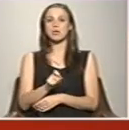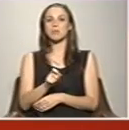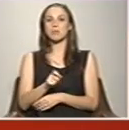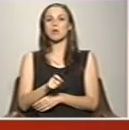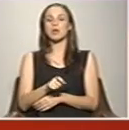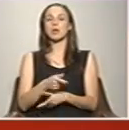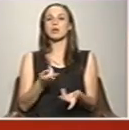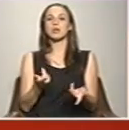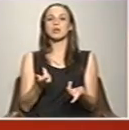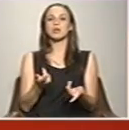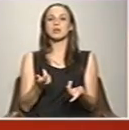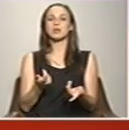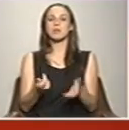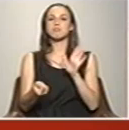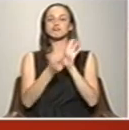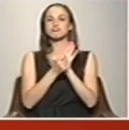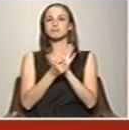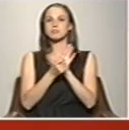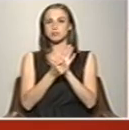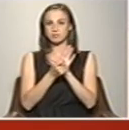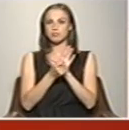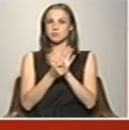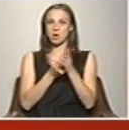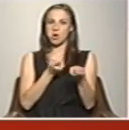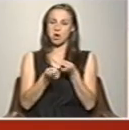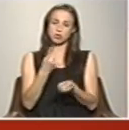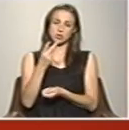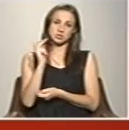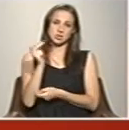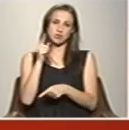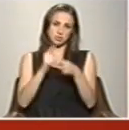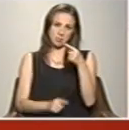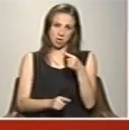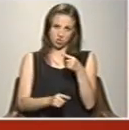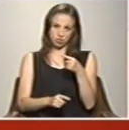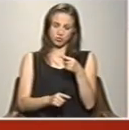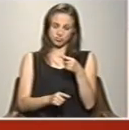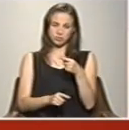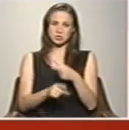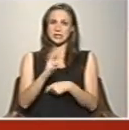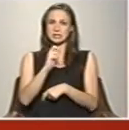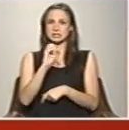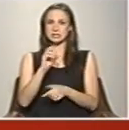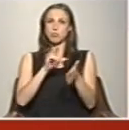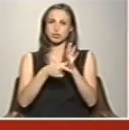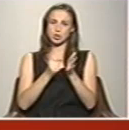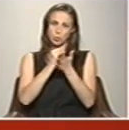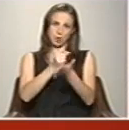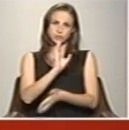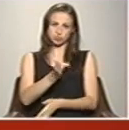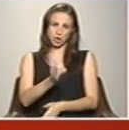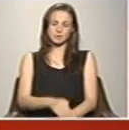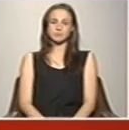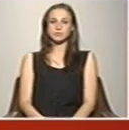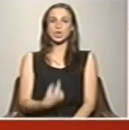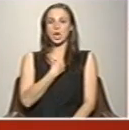organizados que nós já tivemos ao longo destes 2 anos e meio. Portanto, ao longo destes 2 anos e meio, nós já tivemos cerca de 30 projetos apoiados, o que é